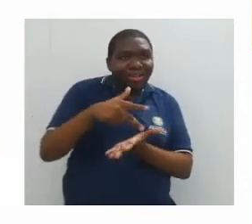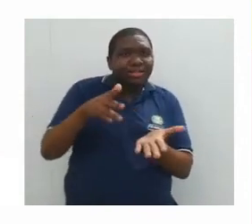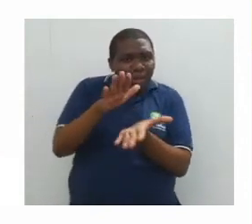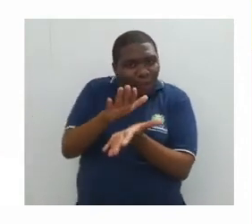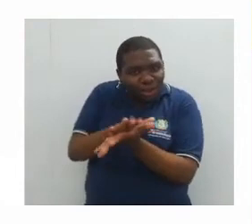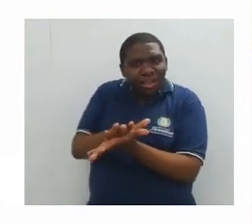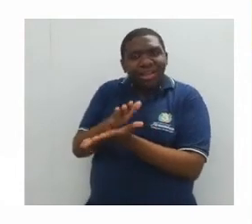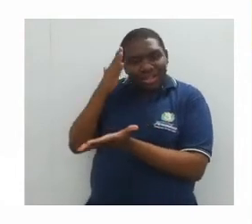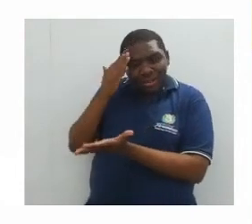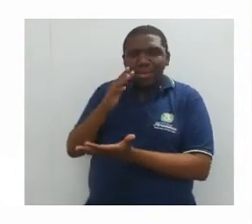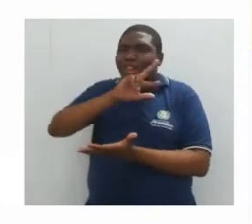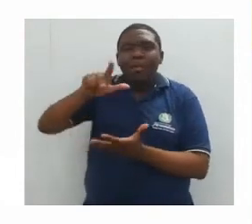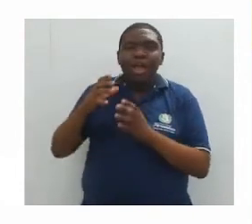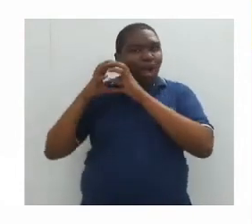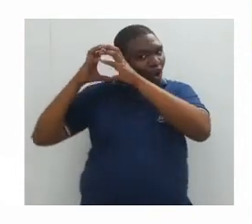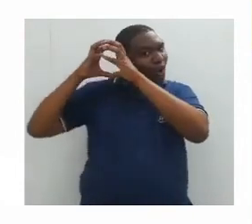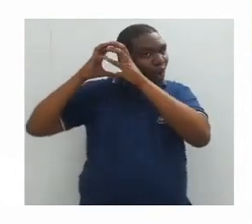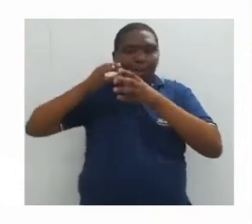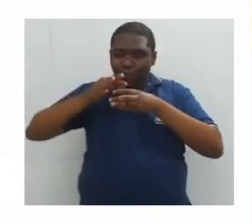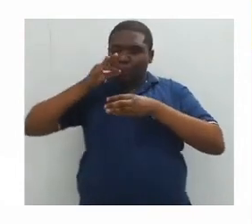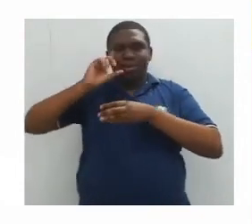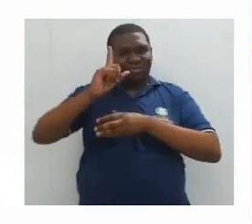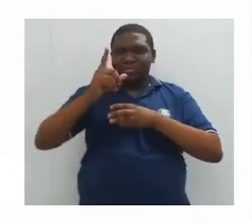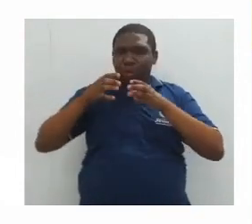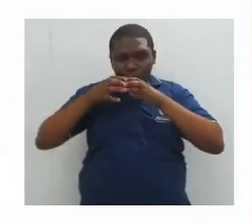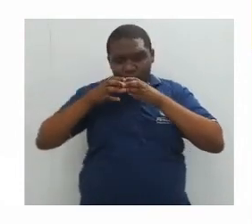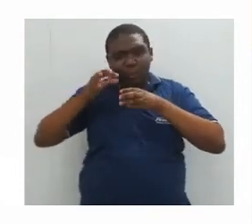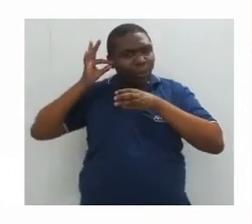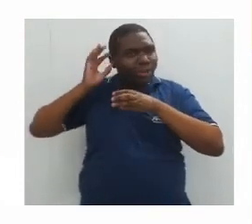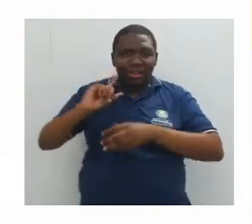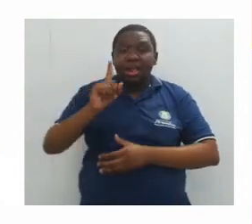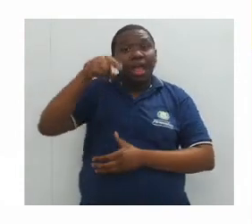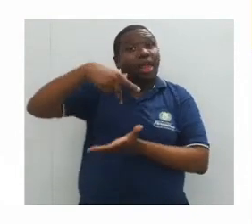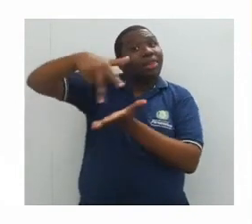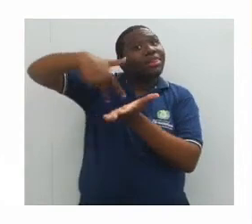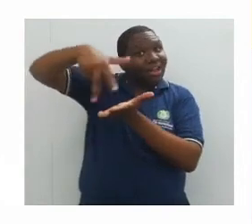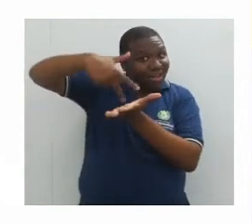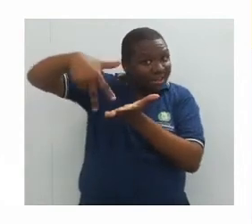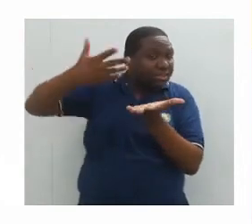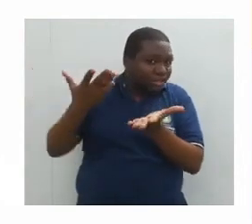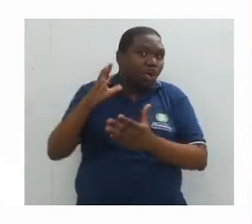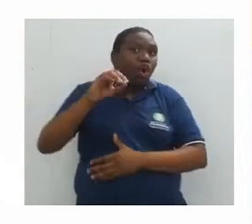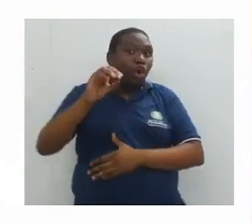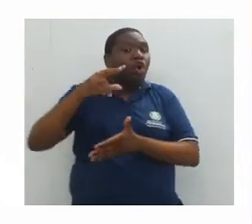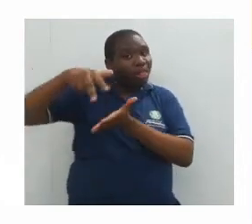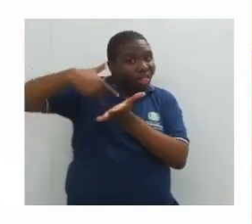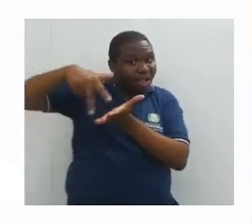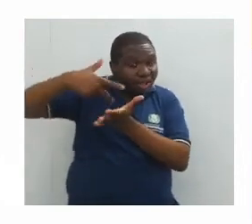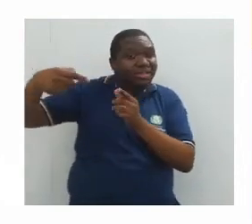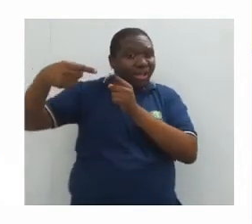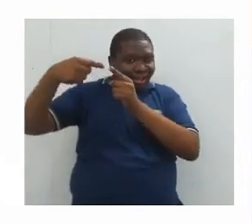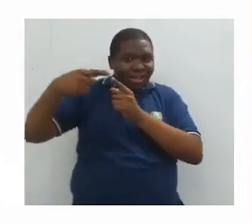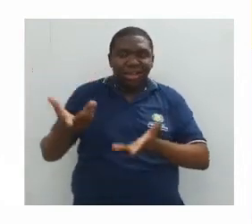coco que a gente come, né, que a gente bebe a água. É o coco dança. Então, o coco